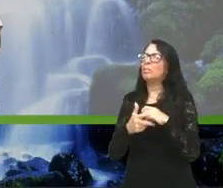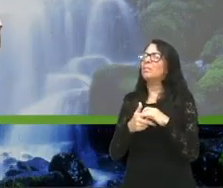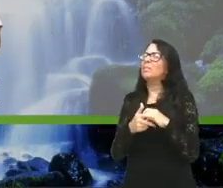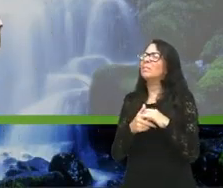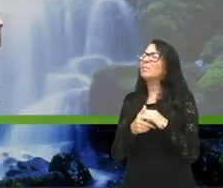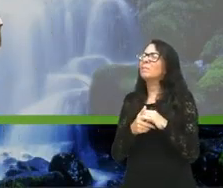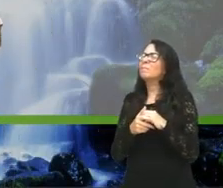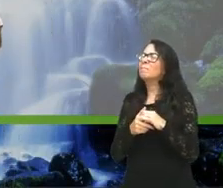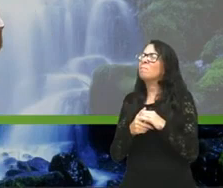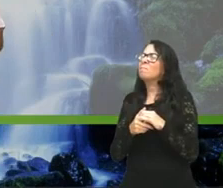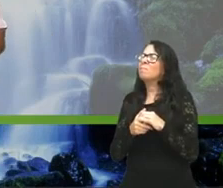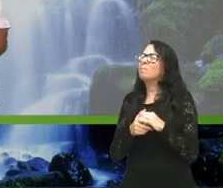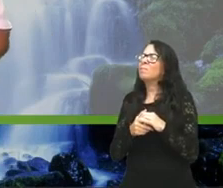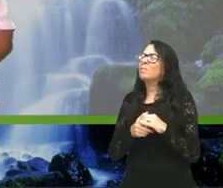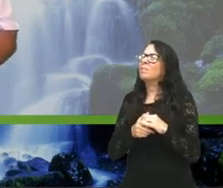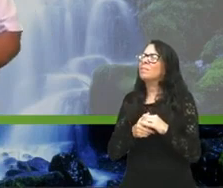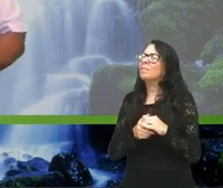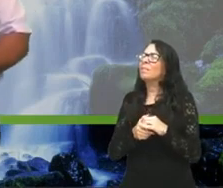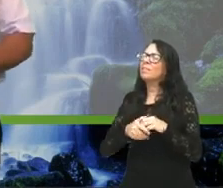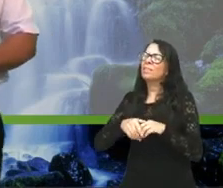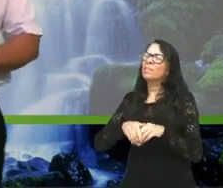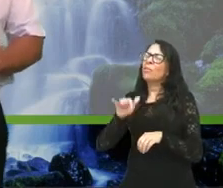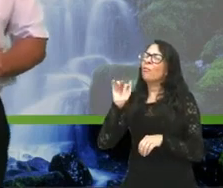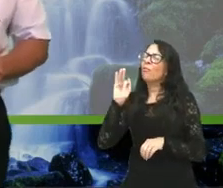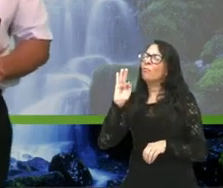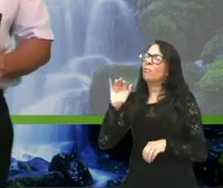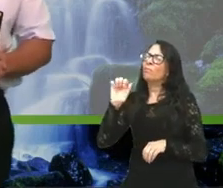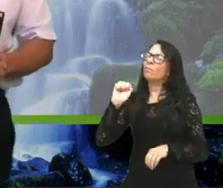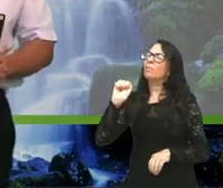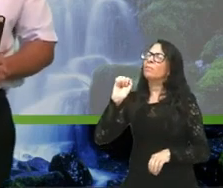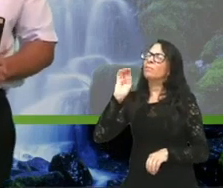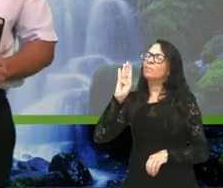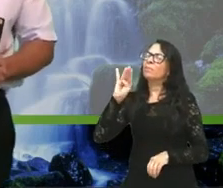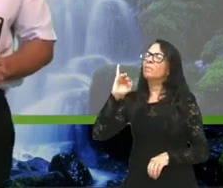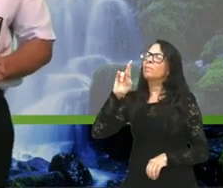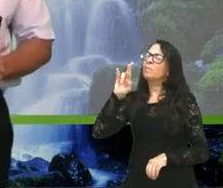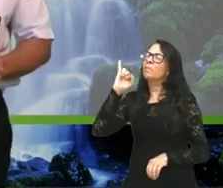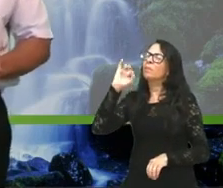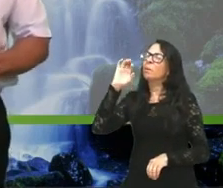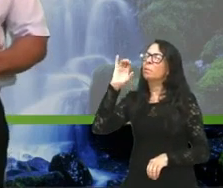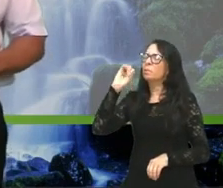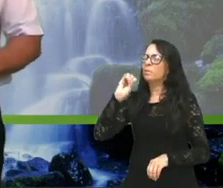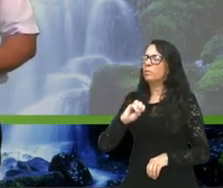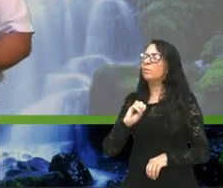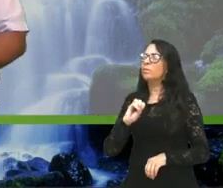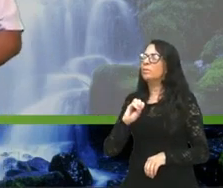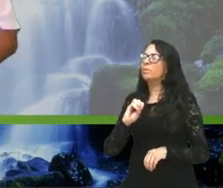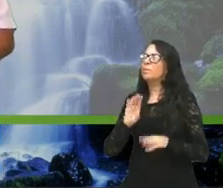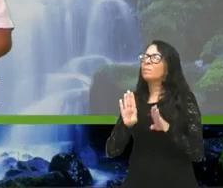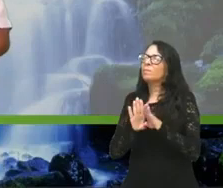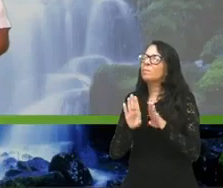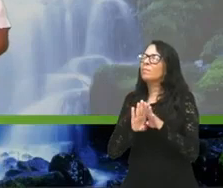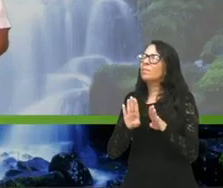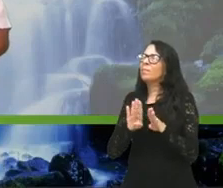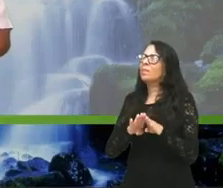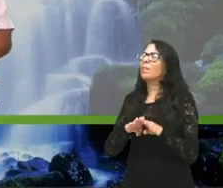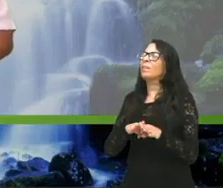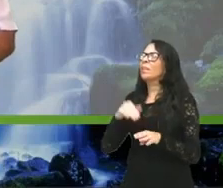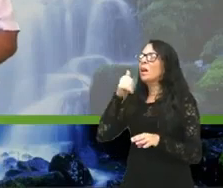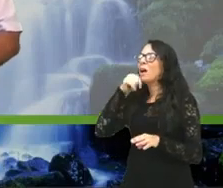Fabrício, sua irmã, seu cunhado. Deus, apresento-os diante do Senhor. Sabemos que o Senhor, ó Deus,